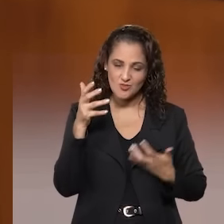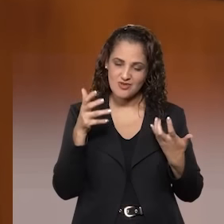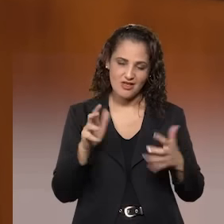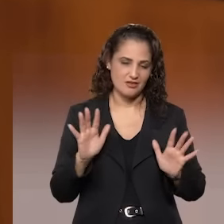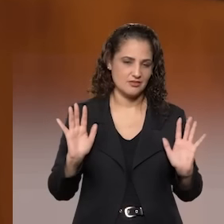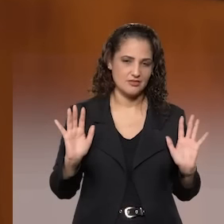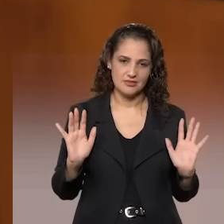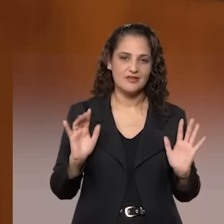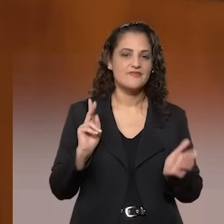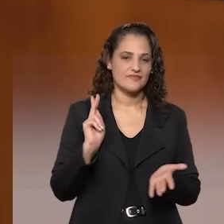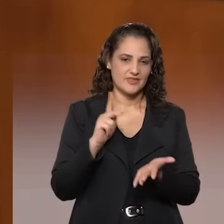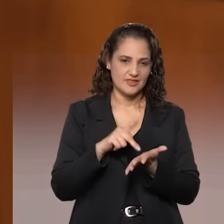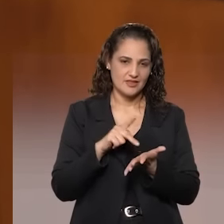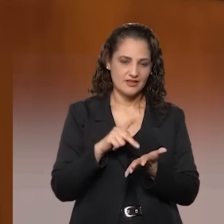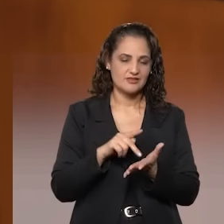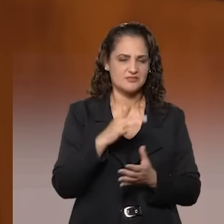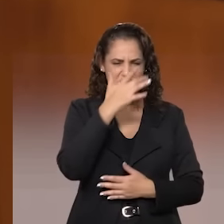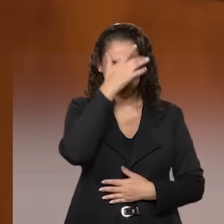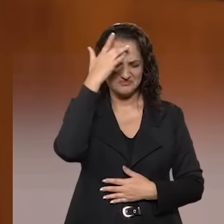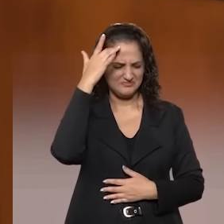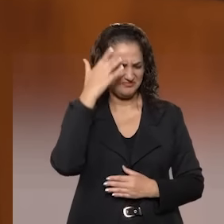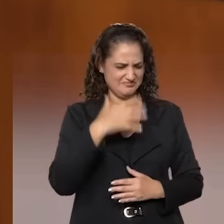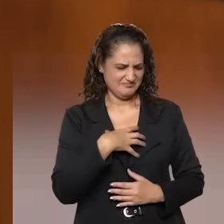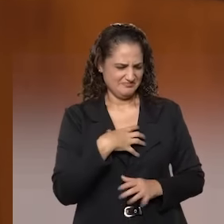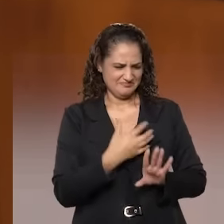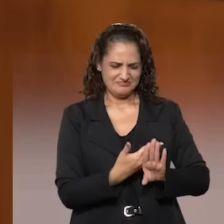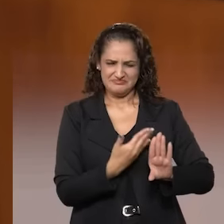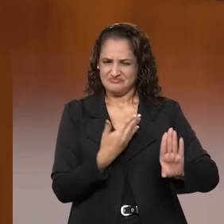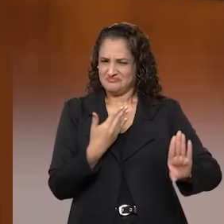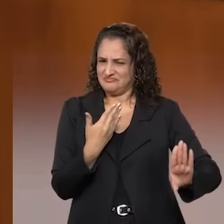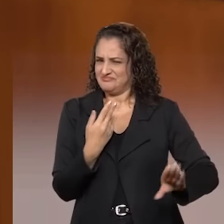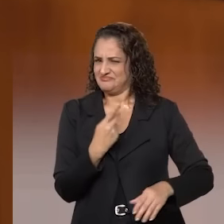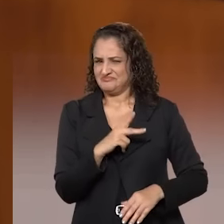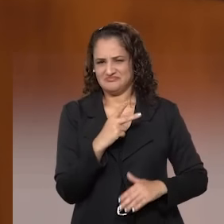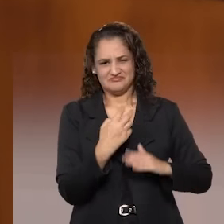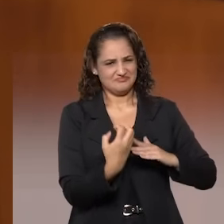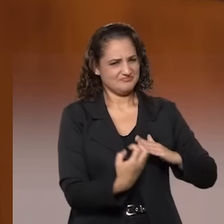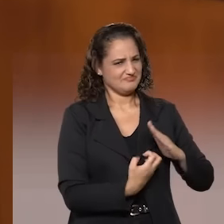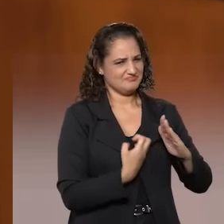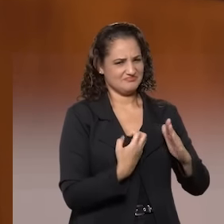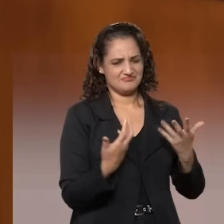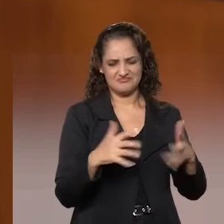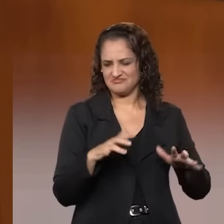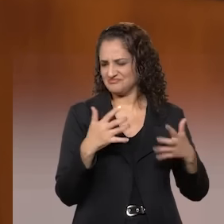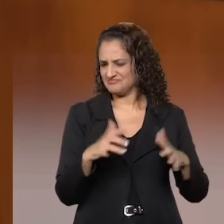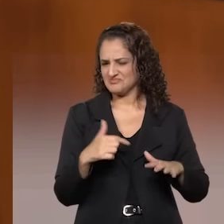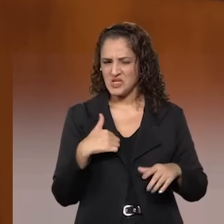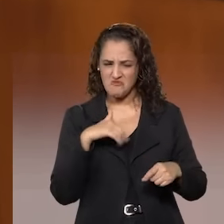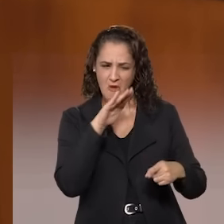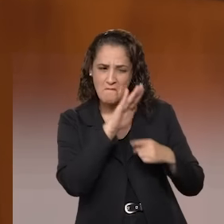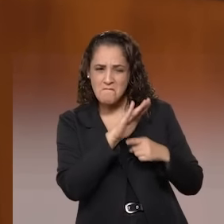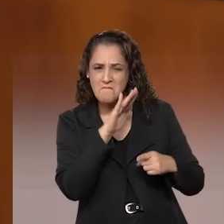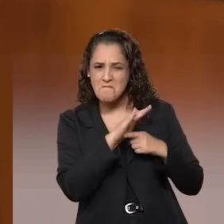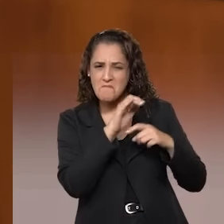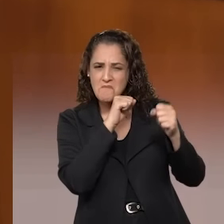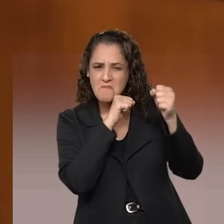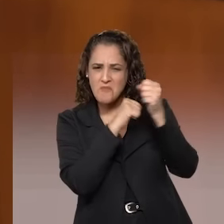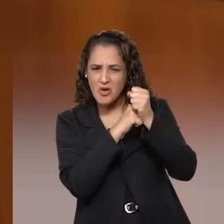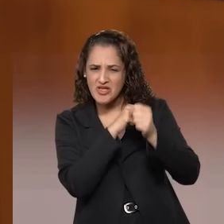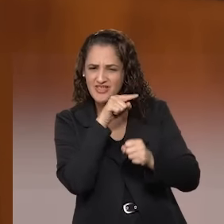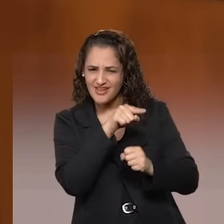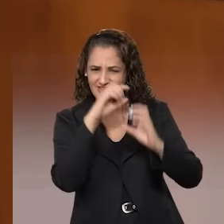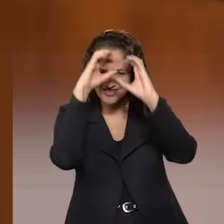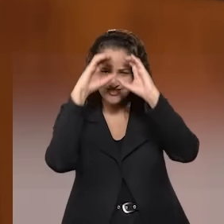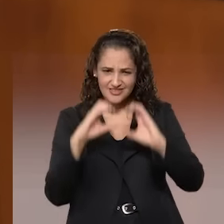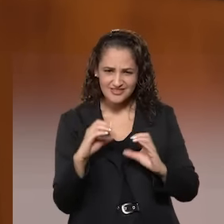daquela empresa Elas não querem ser coniventes com esse comportamento discriminatório das organizações